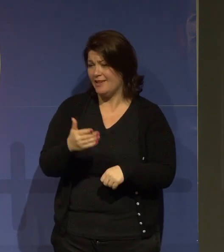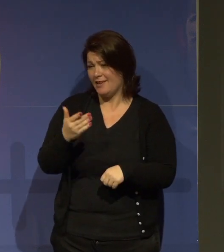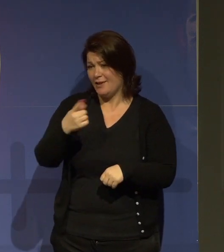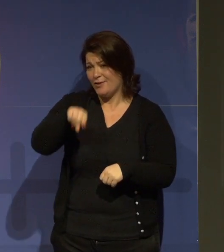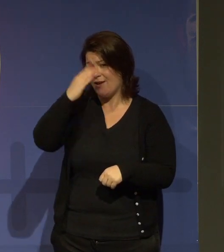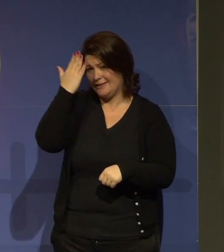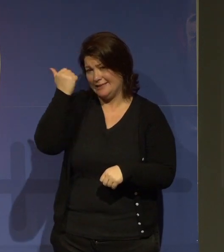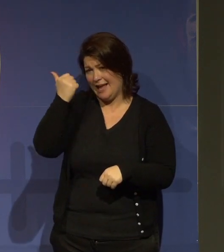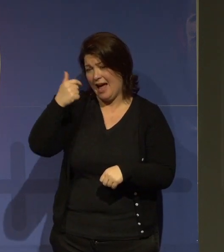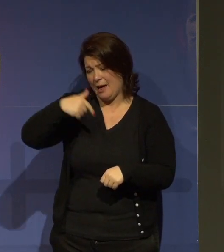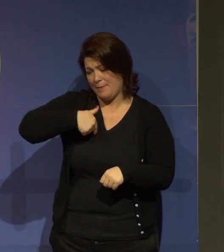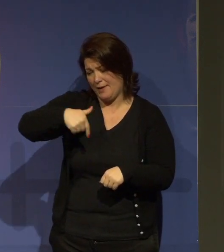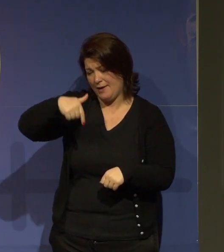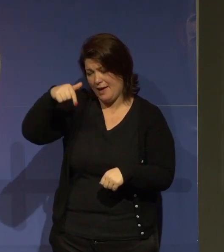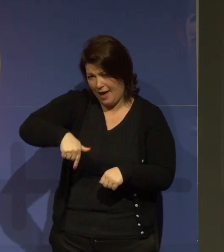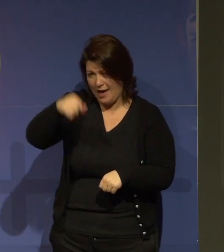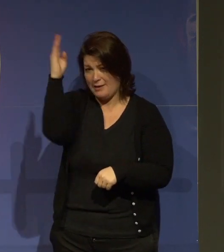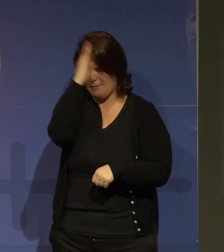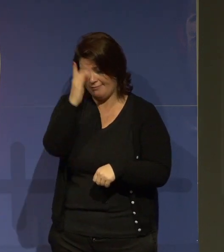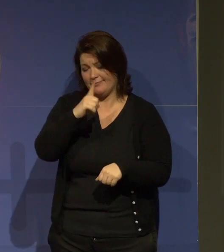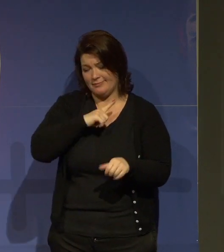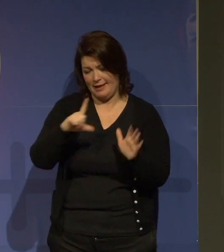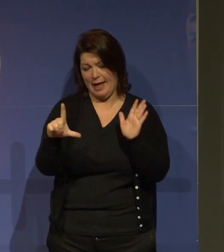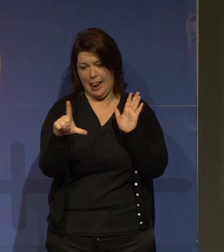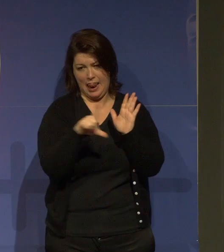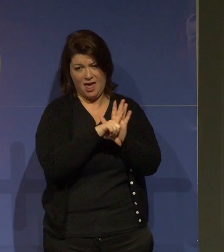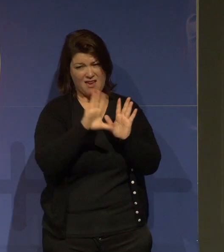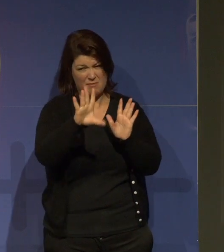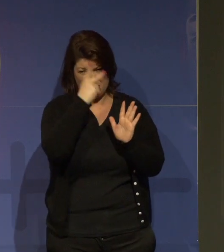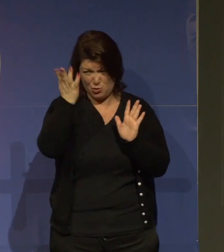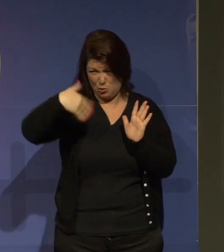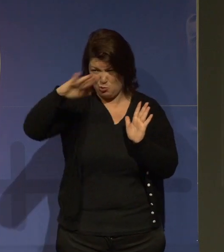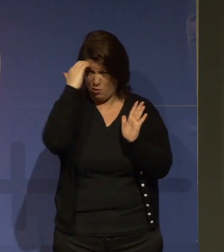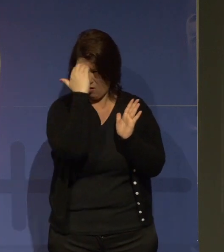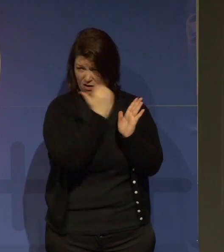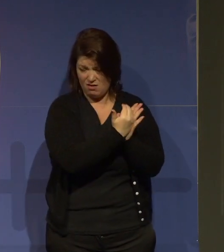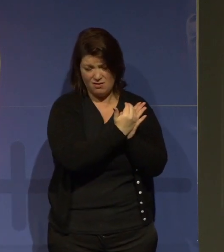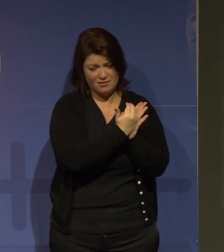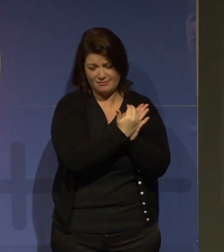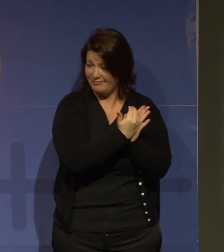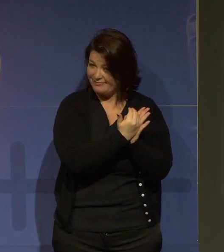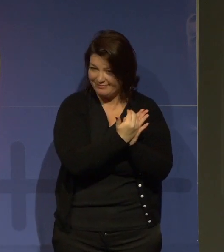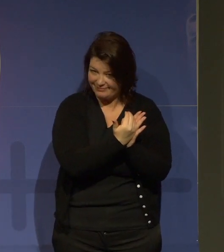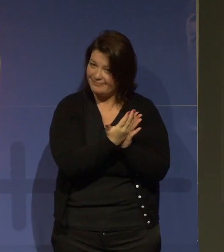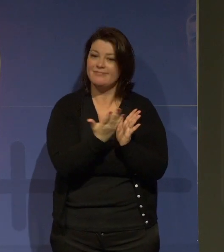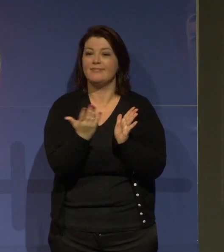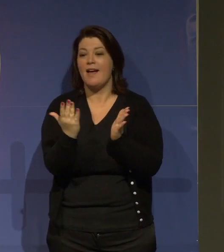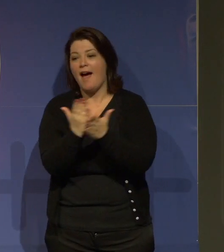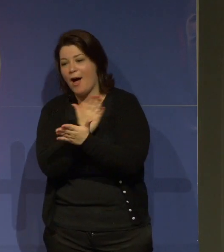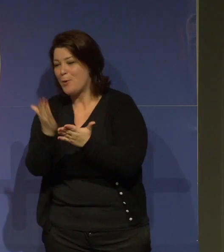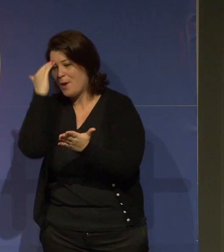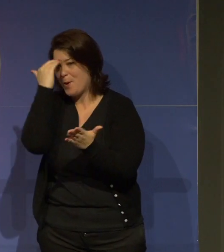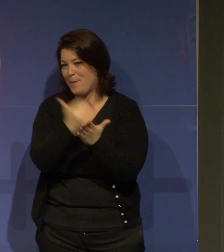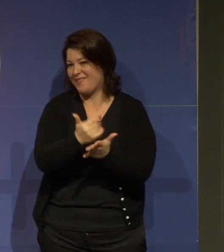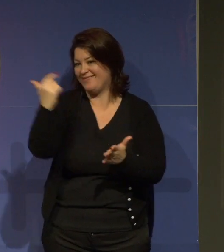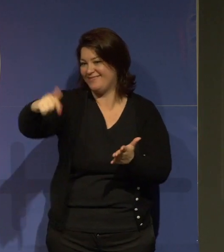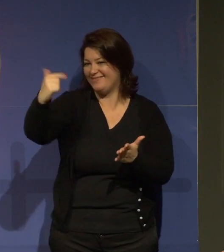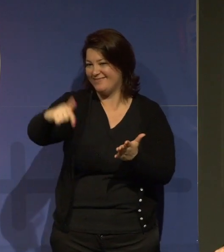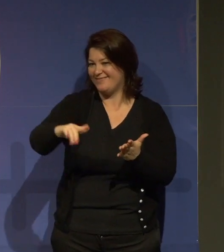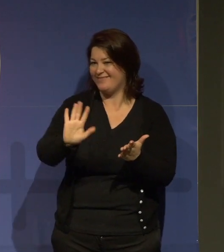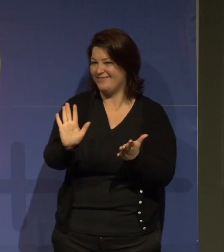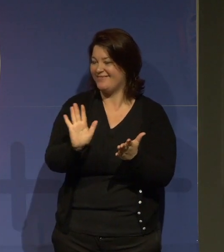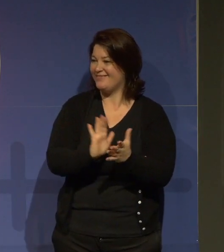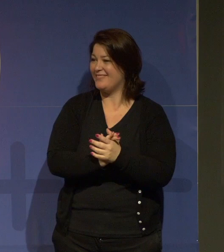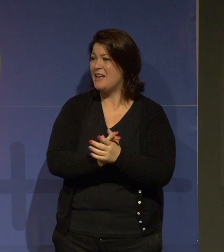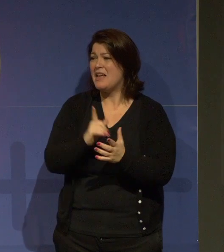vive, né? As leis não são seguidas. Então, a acessibilidade, a gente tem batido muito na porta das empresas, mas tem sempre uma série